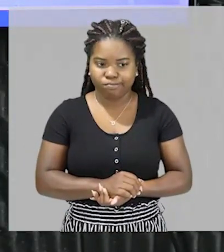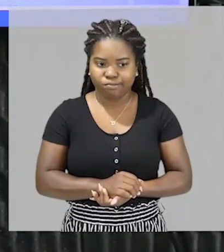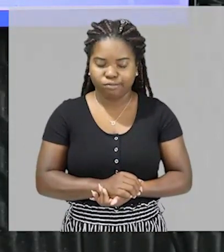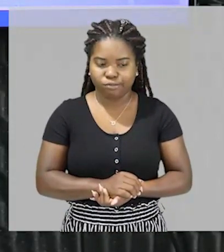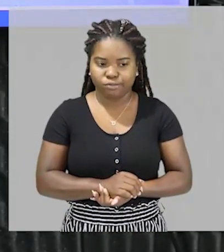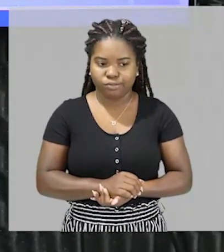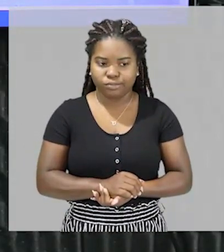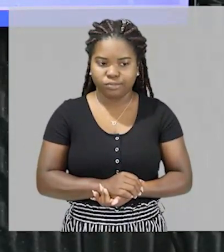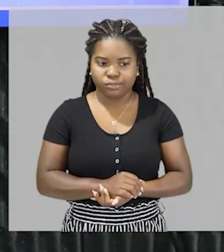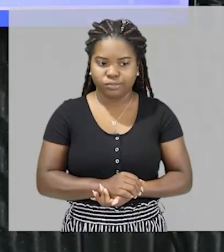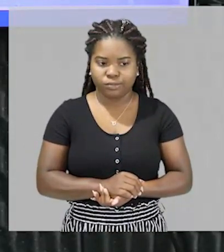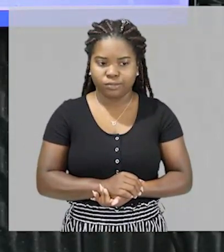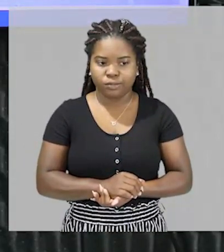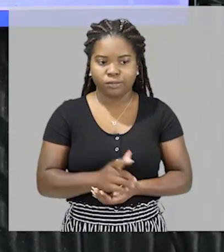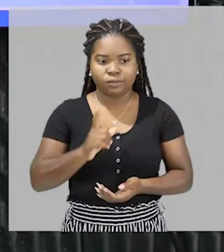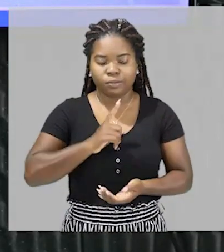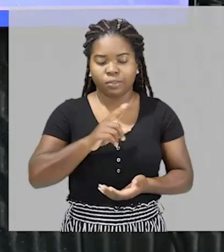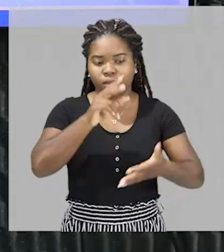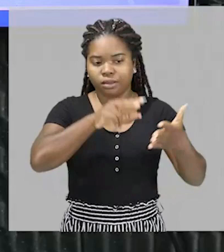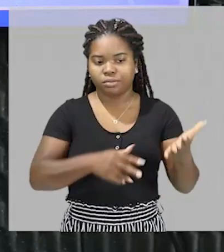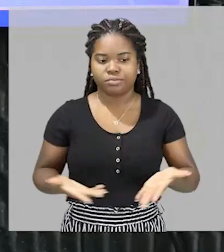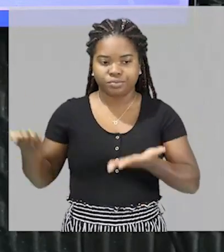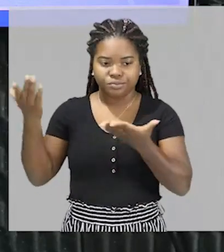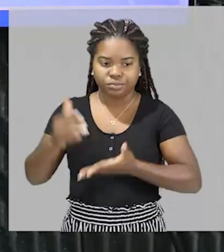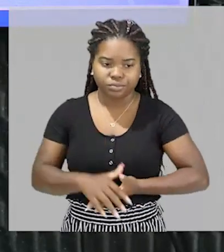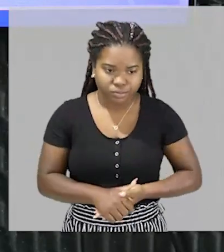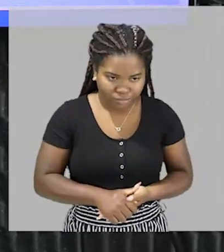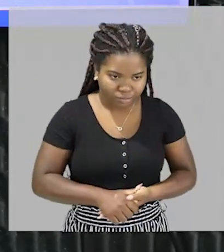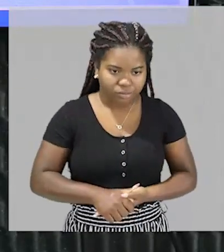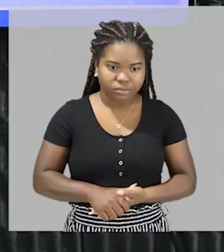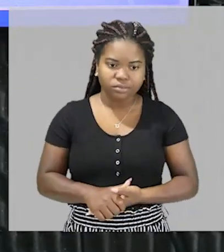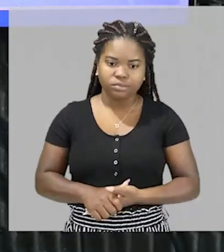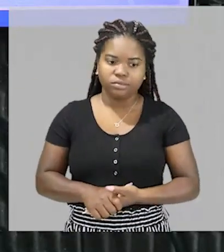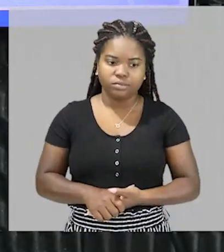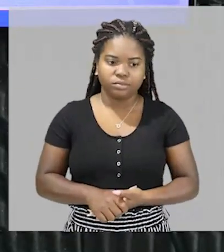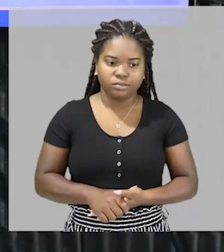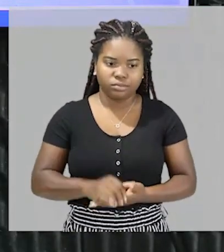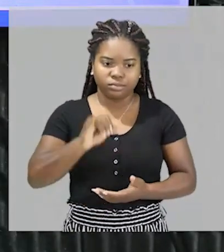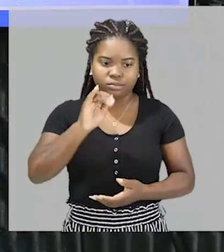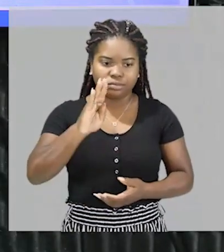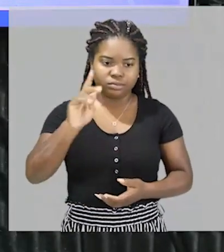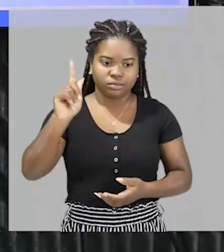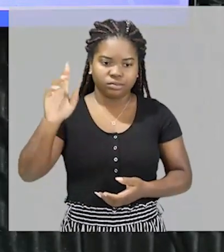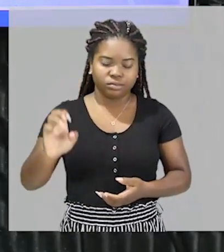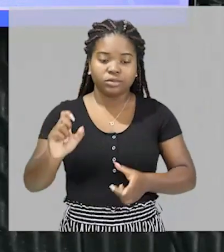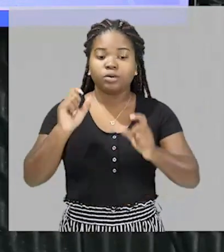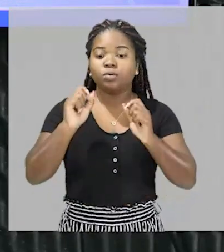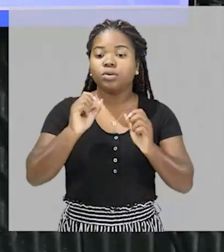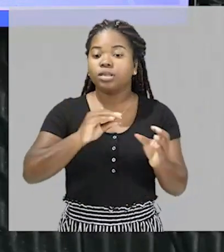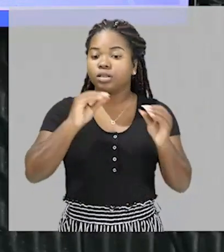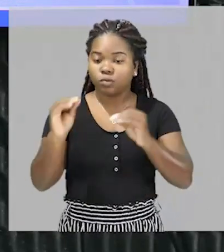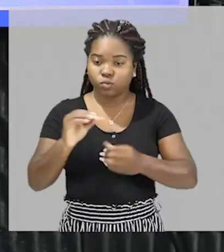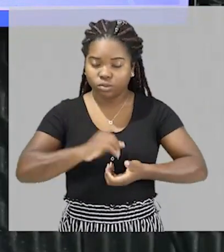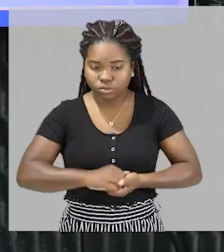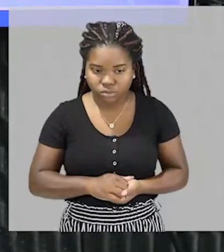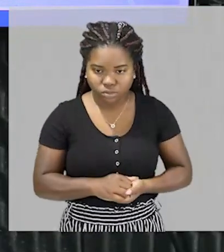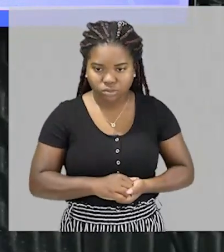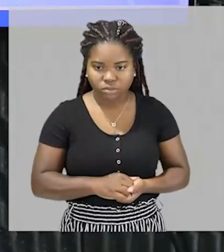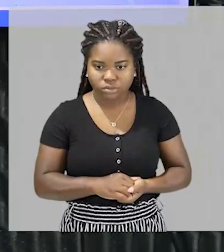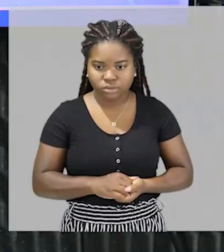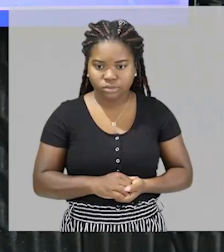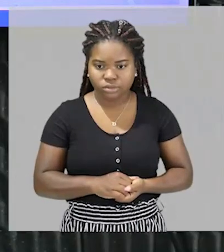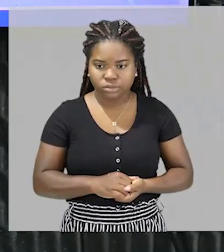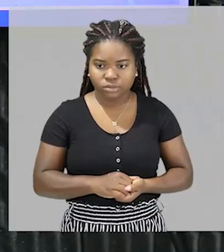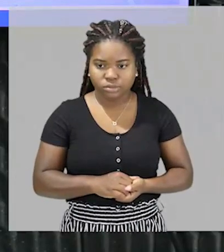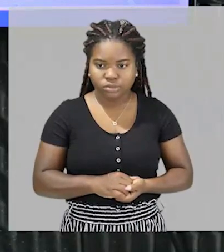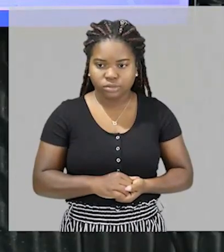de Stefan Lund Braco, né, retratos da revista IBGE, isso em 2017. O que ele fez? Ele transformou uma